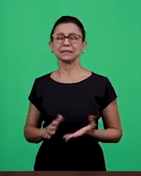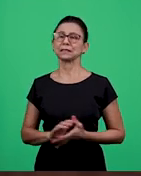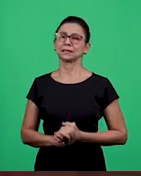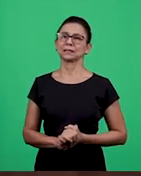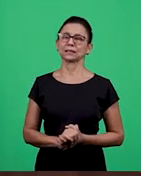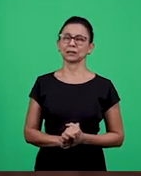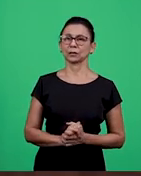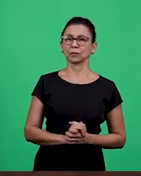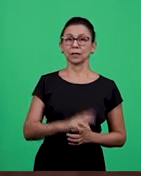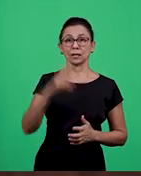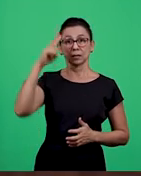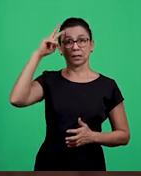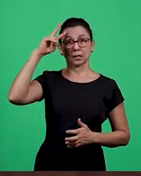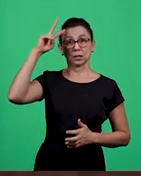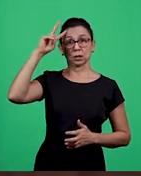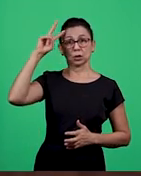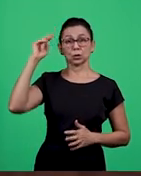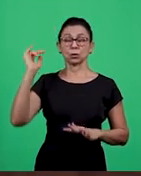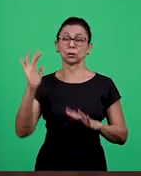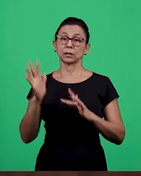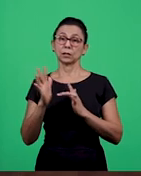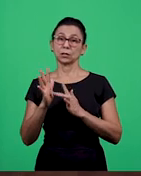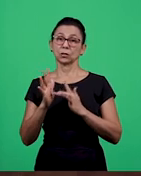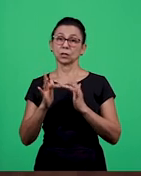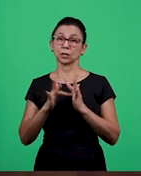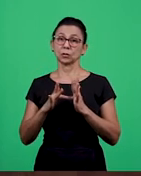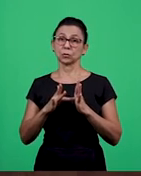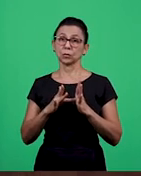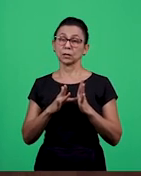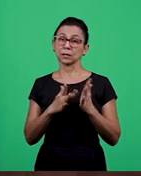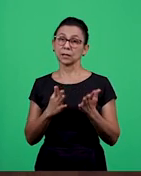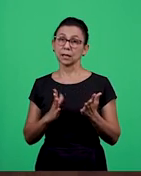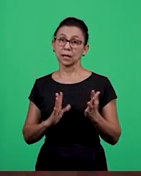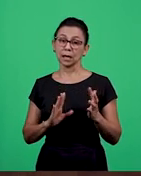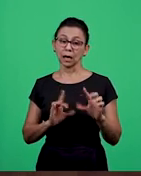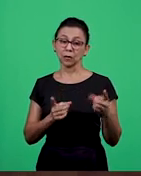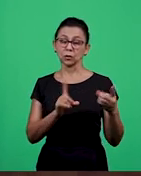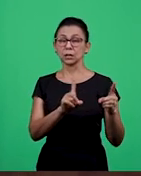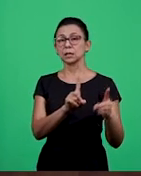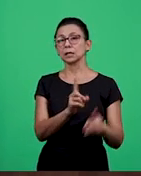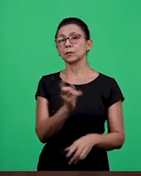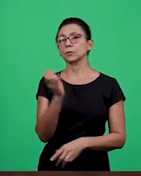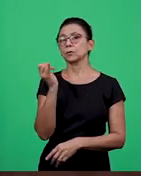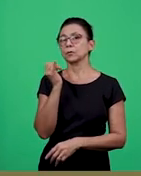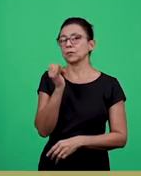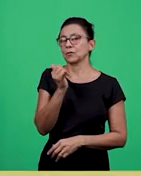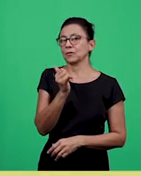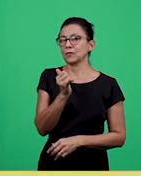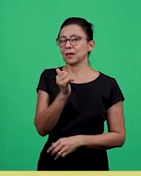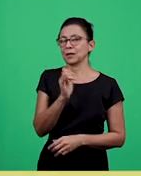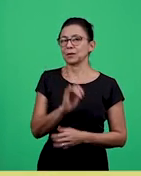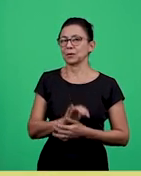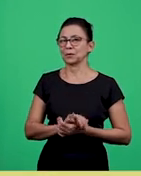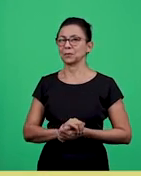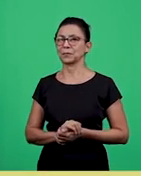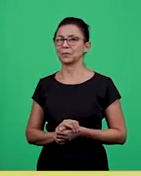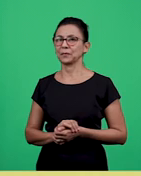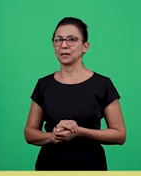esta parábola, Jesus falou a seus discípulos sobre um